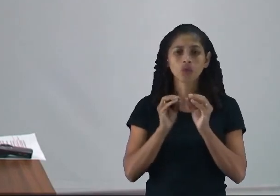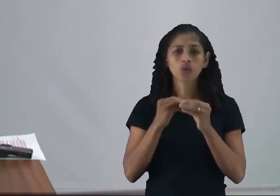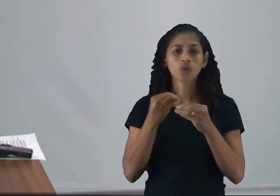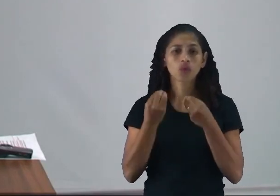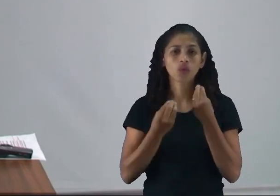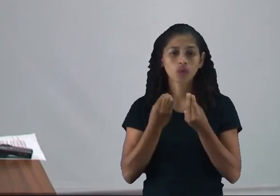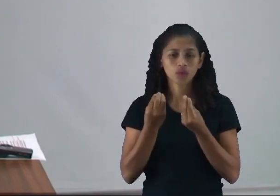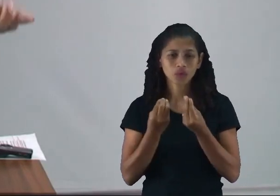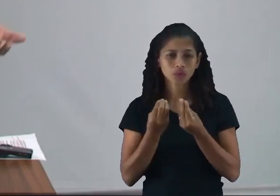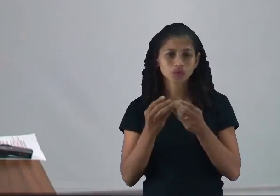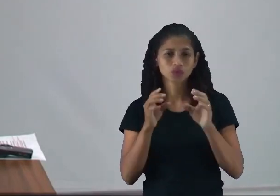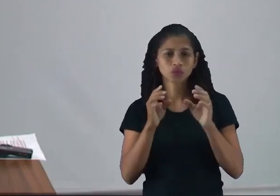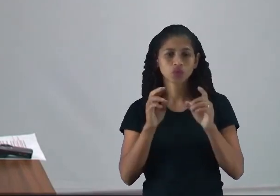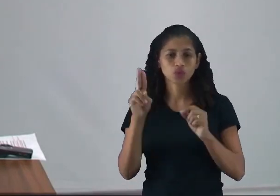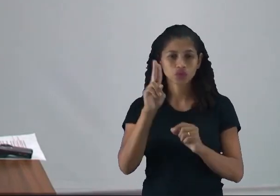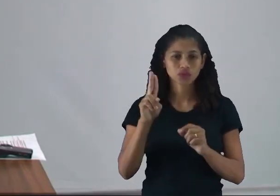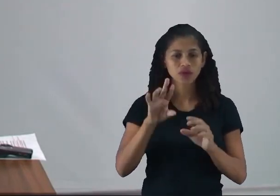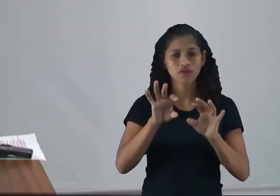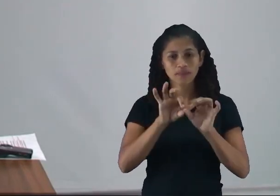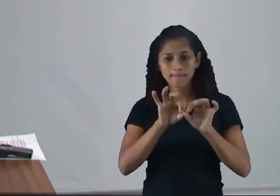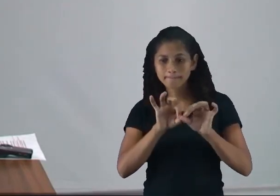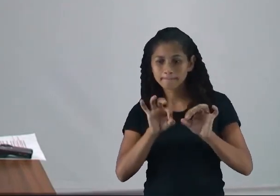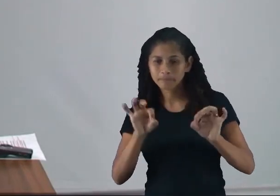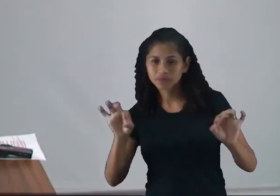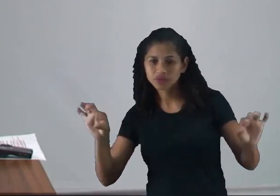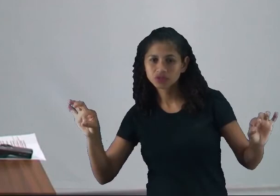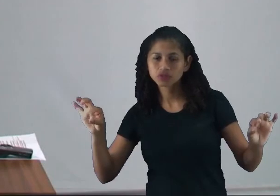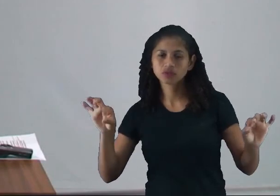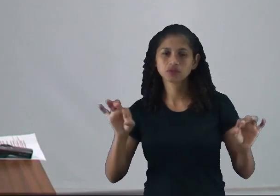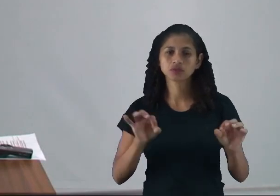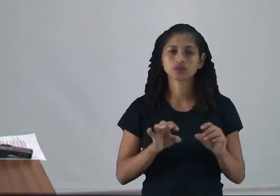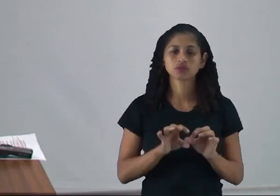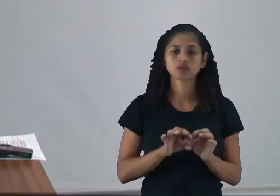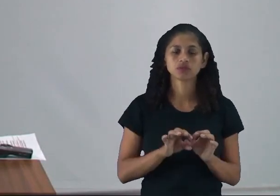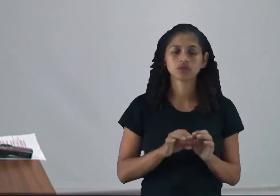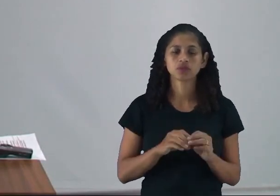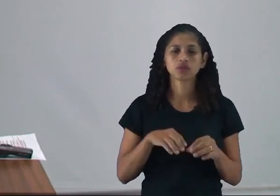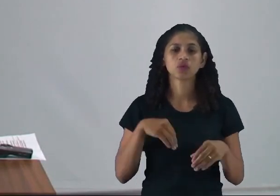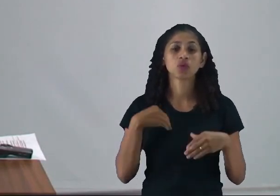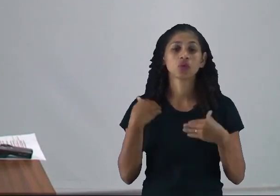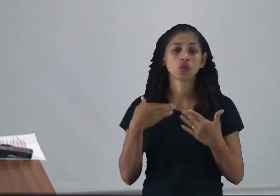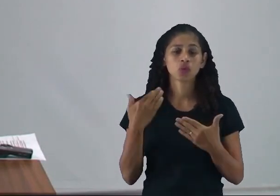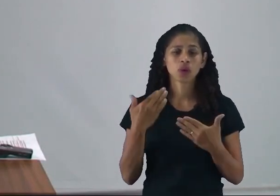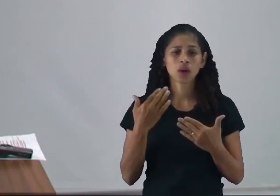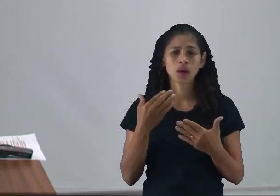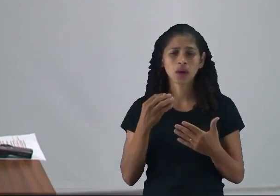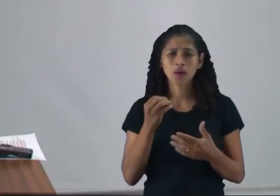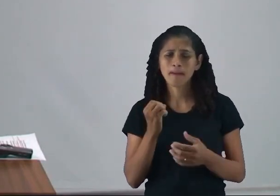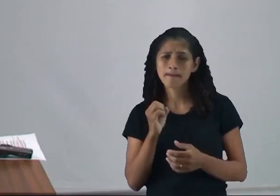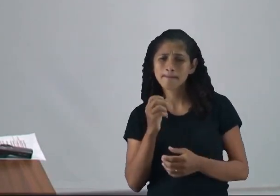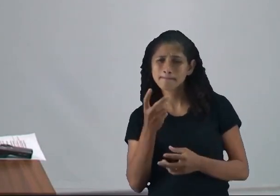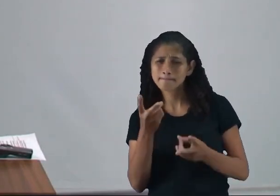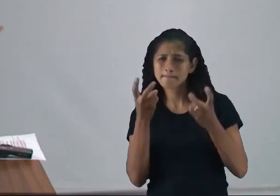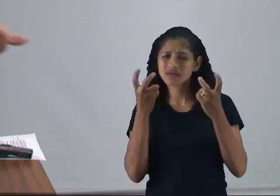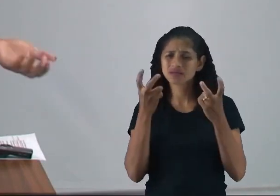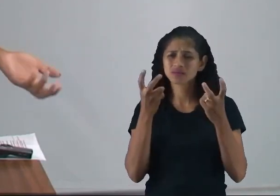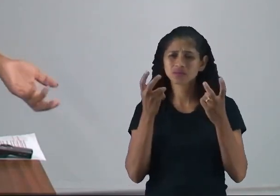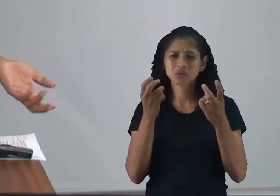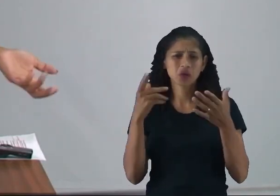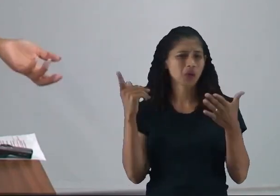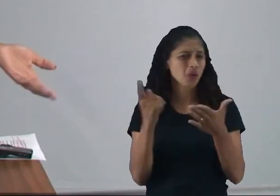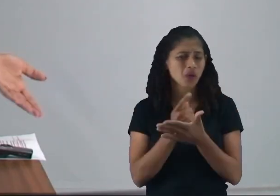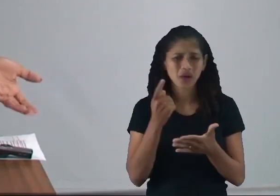as suas medições, o que eles utilizavam para fazer as suas medições. E aí, quando perceberam que não dava certo, por quê?